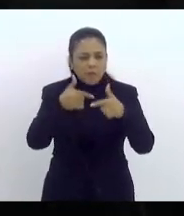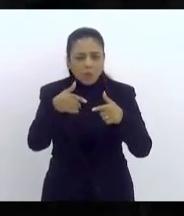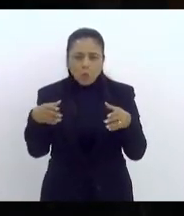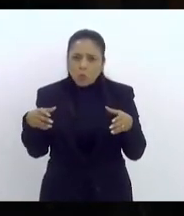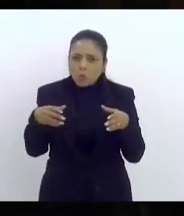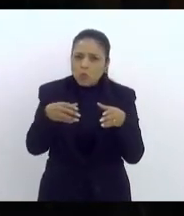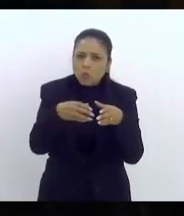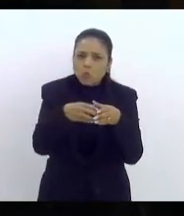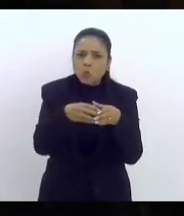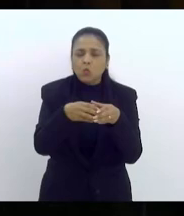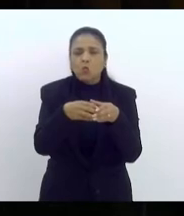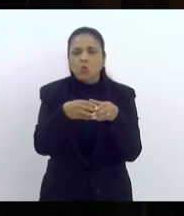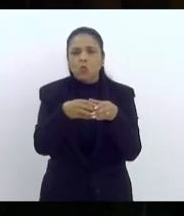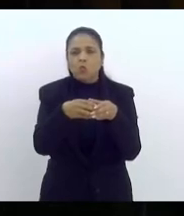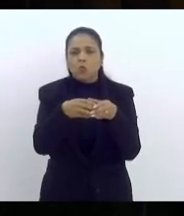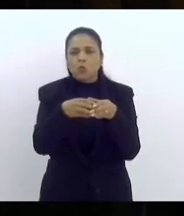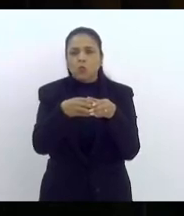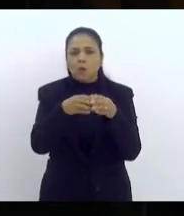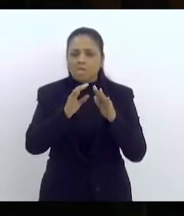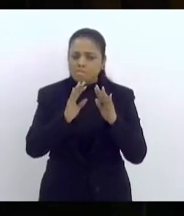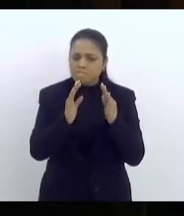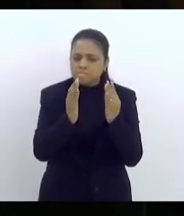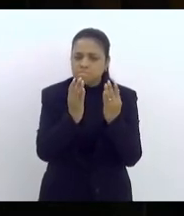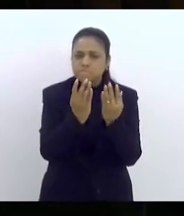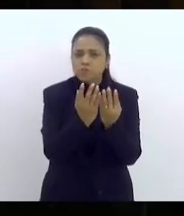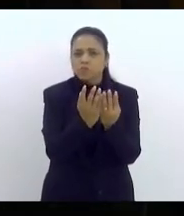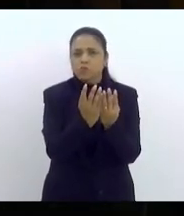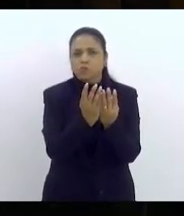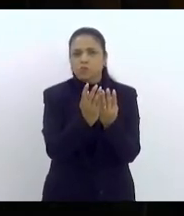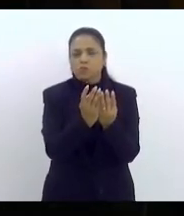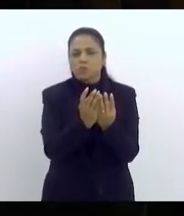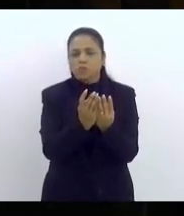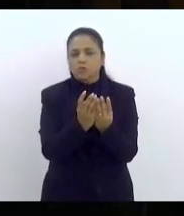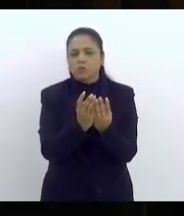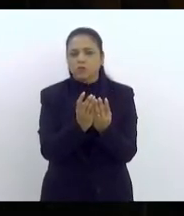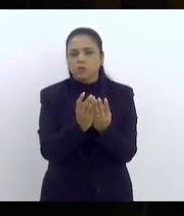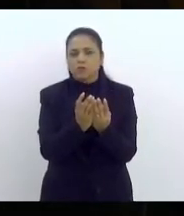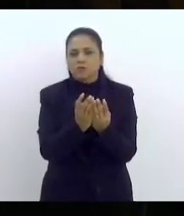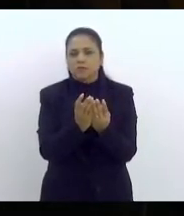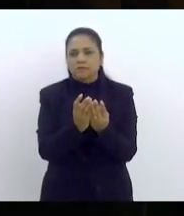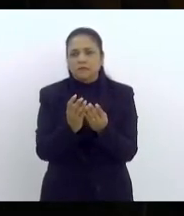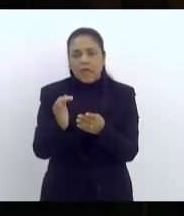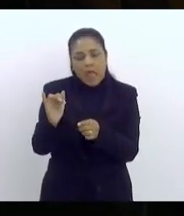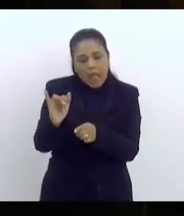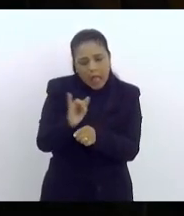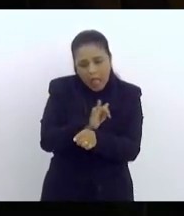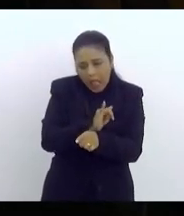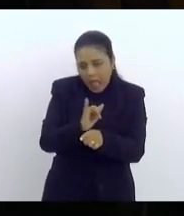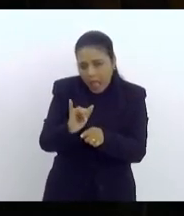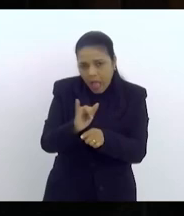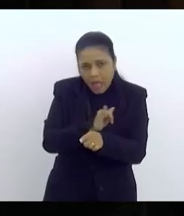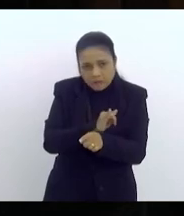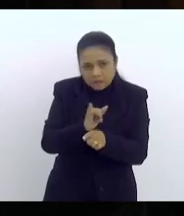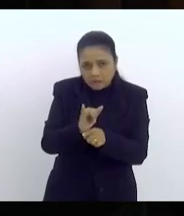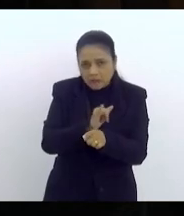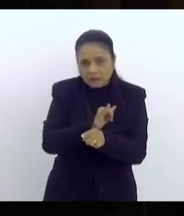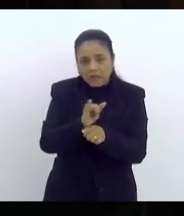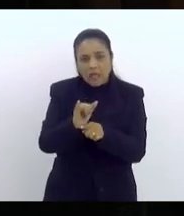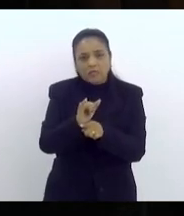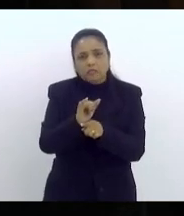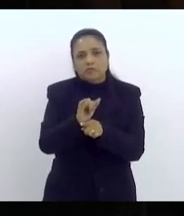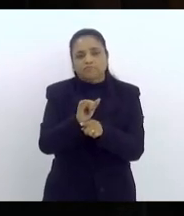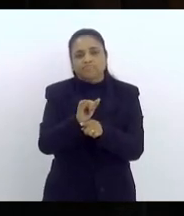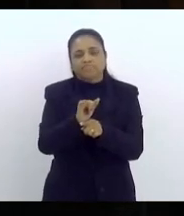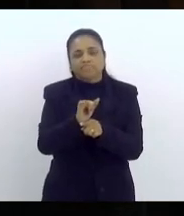não é não é a estratégia adotada não é uma estratégia presidencialista foi uma